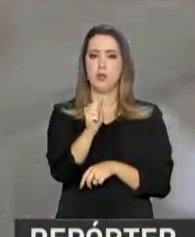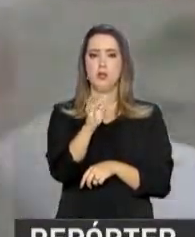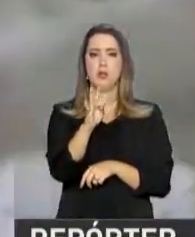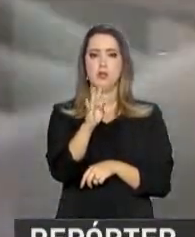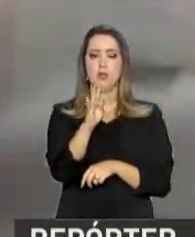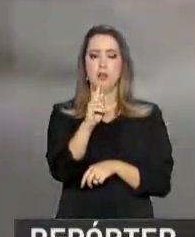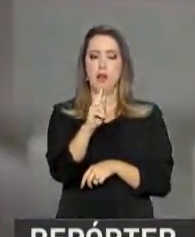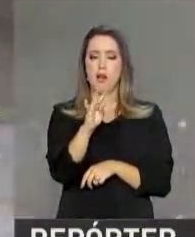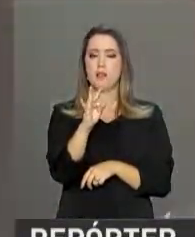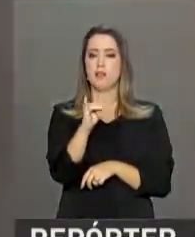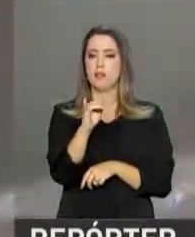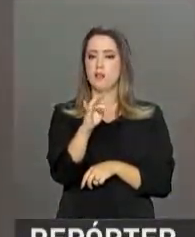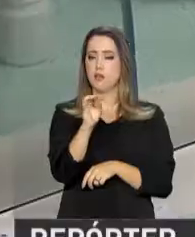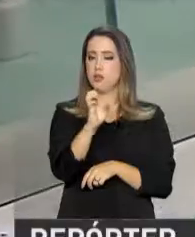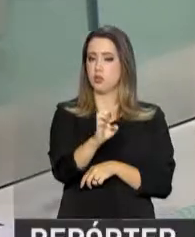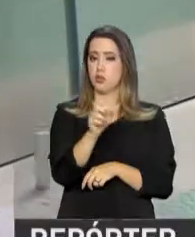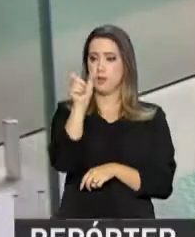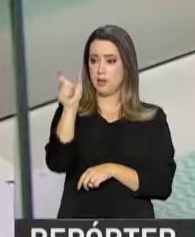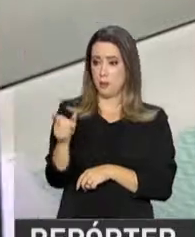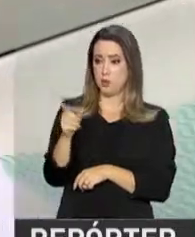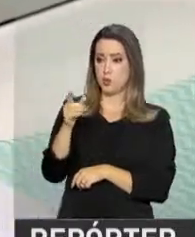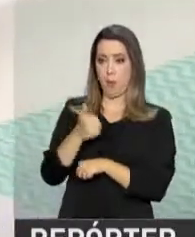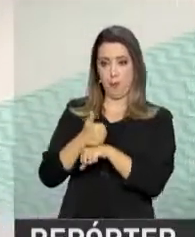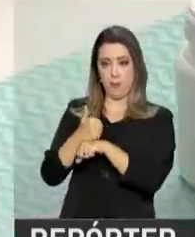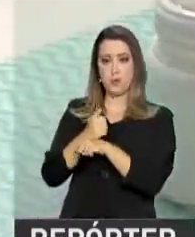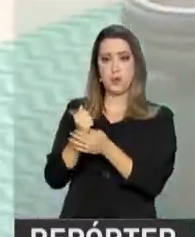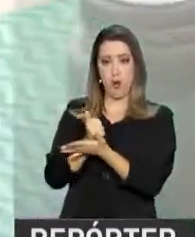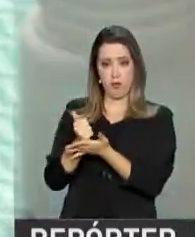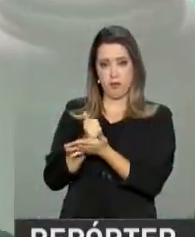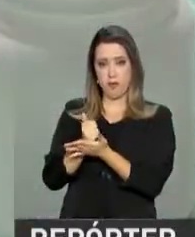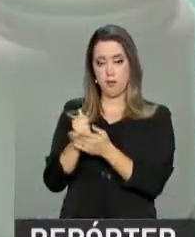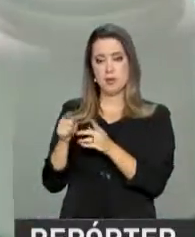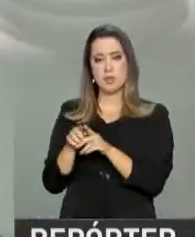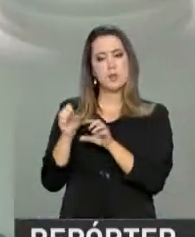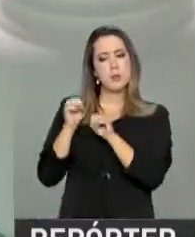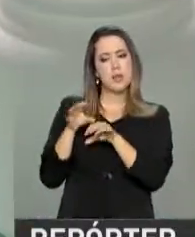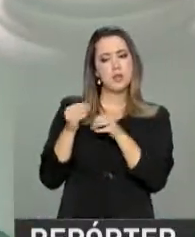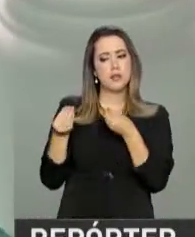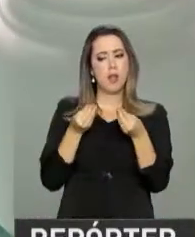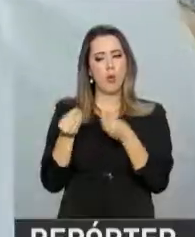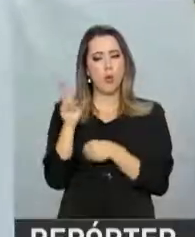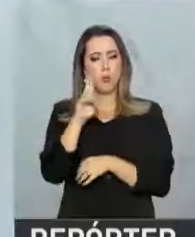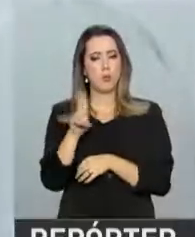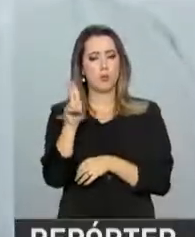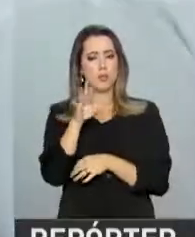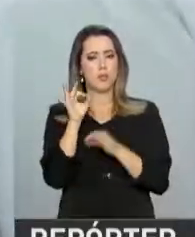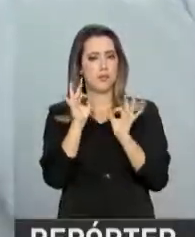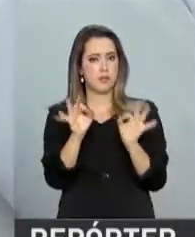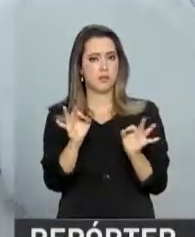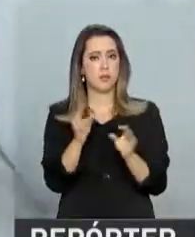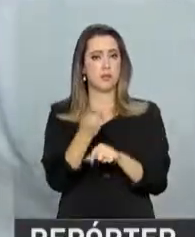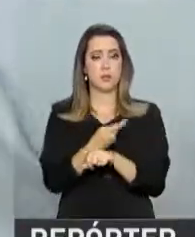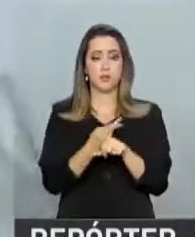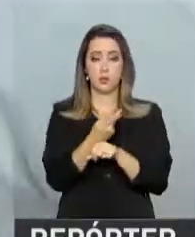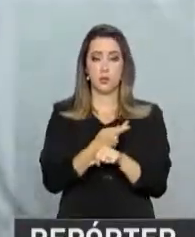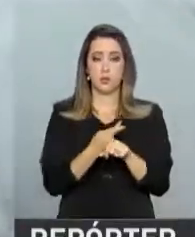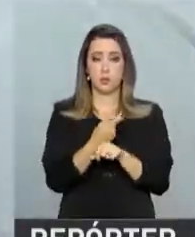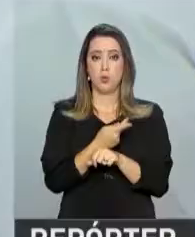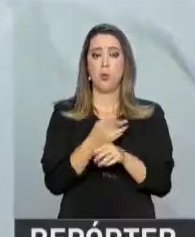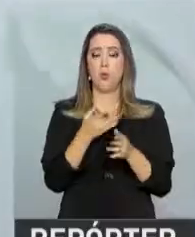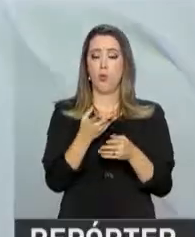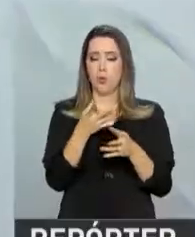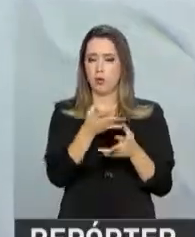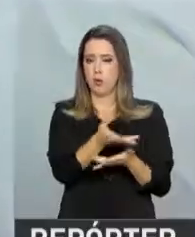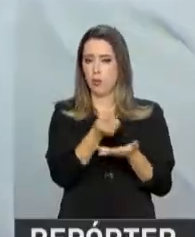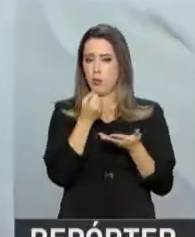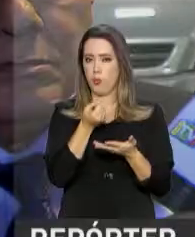um profissional de farmácia para orientar sobre o uso racional do medicamento na hora de buscar o remédio nas farmácias